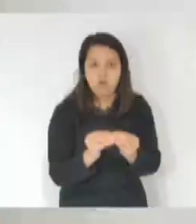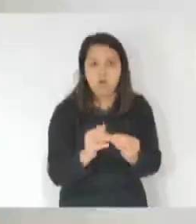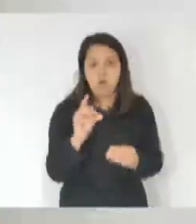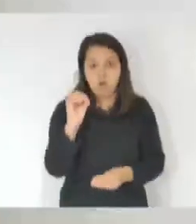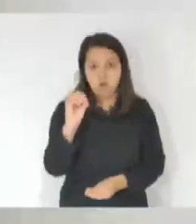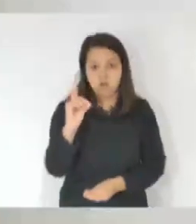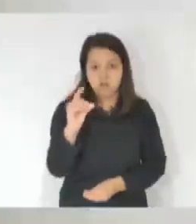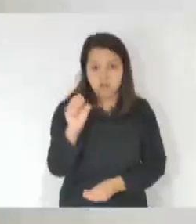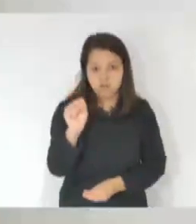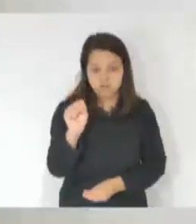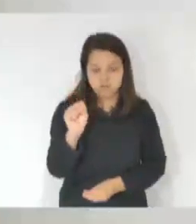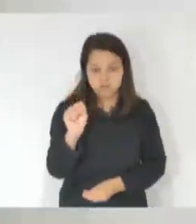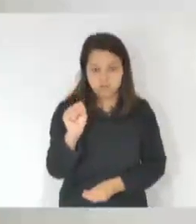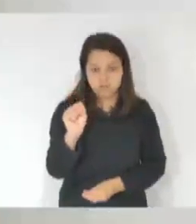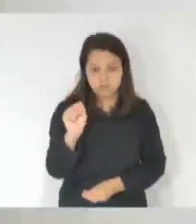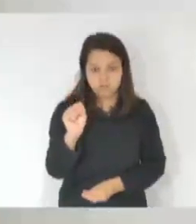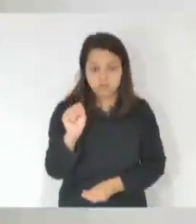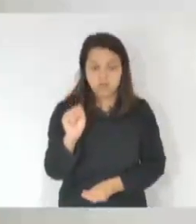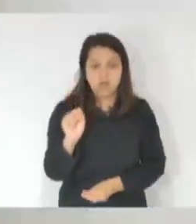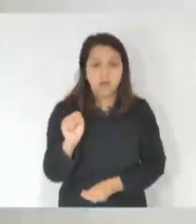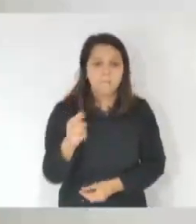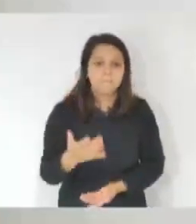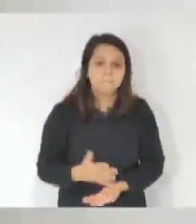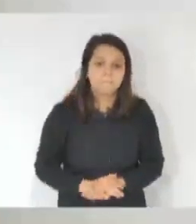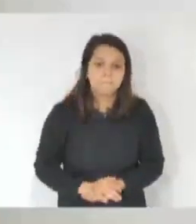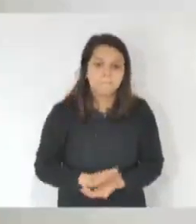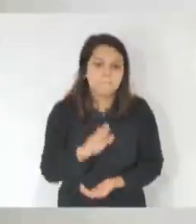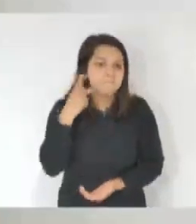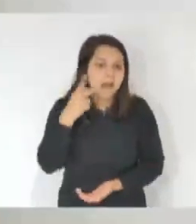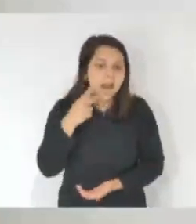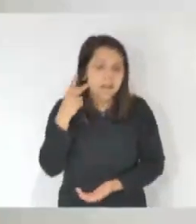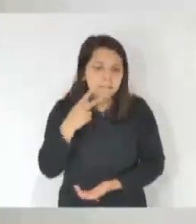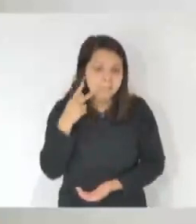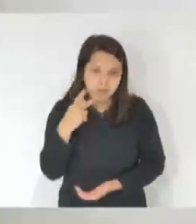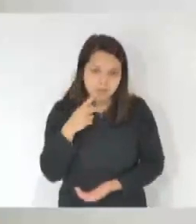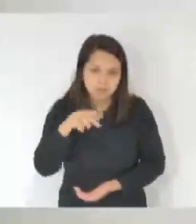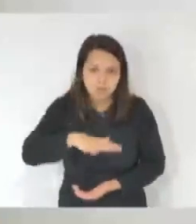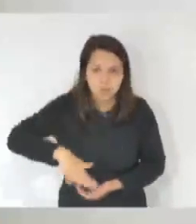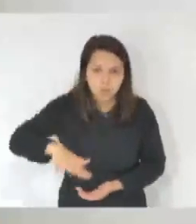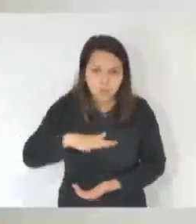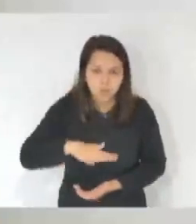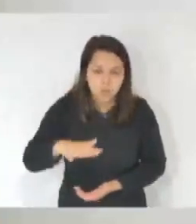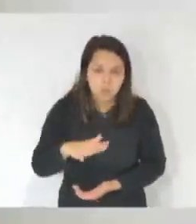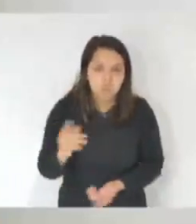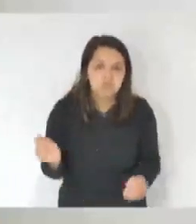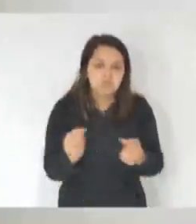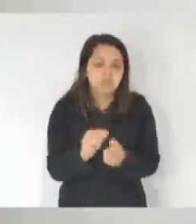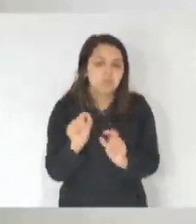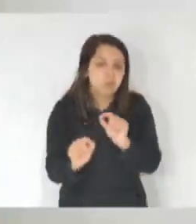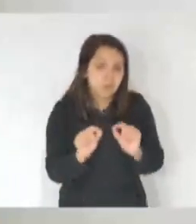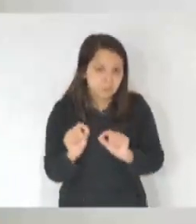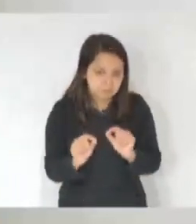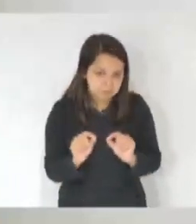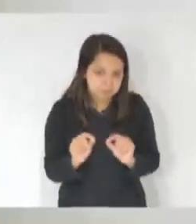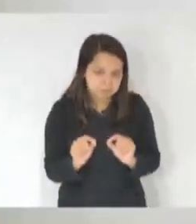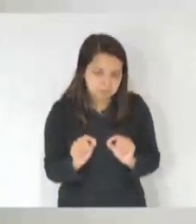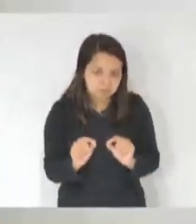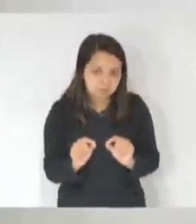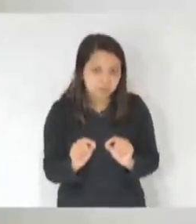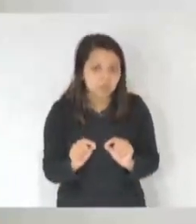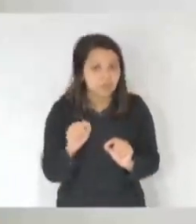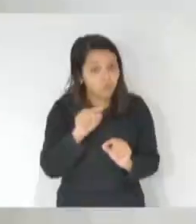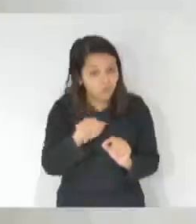E o que o Parlamento tem a ver com isso tudo? Como legisladores e como representantes eleitos do seu